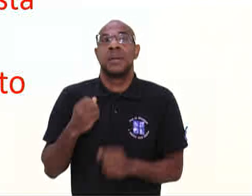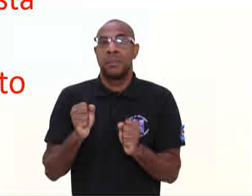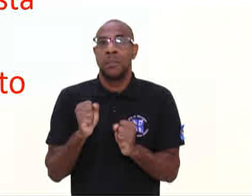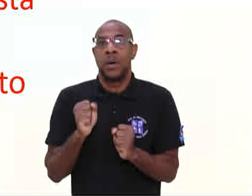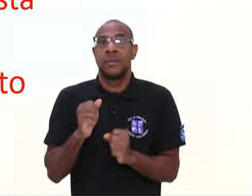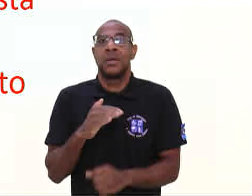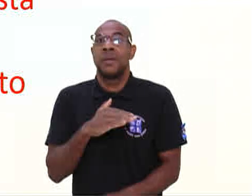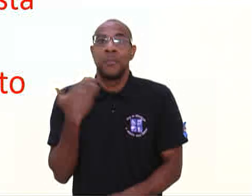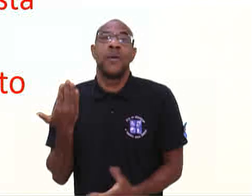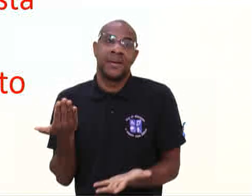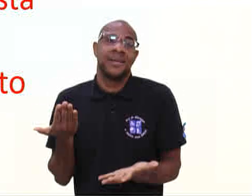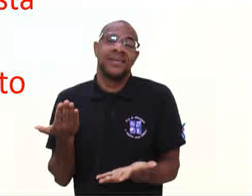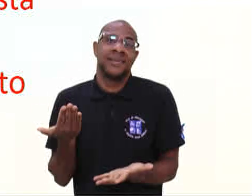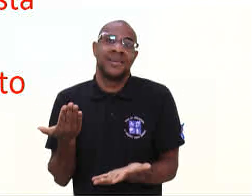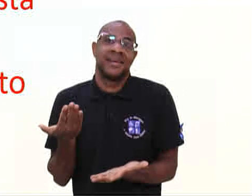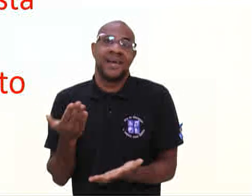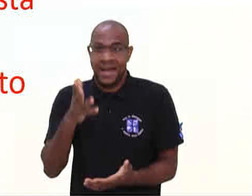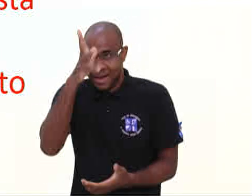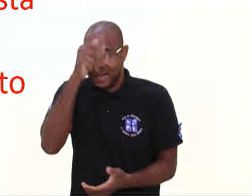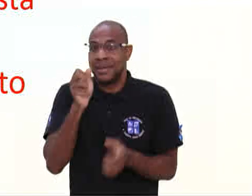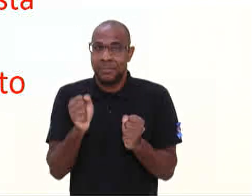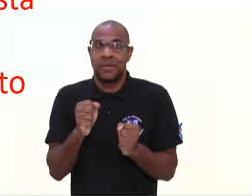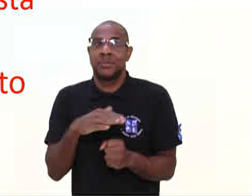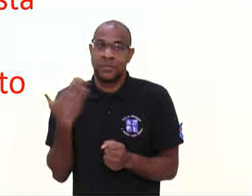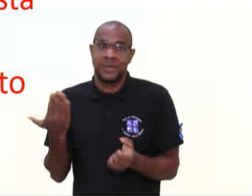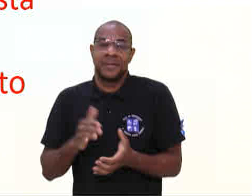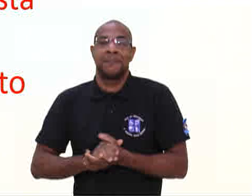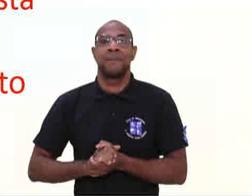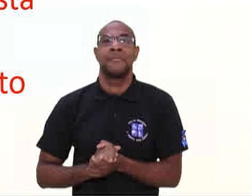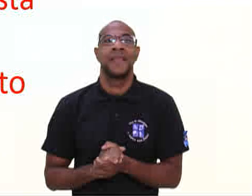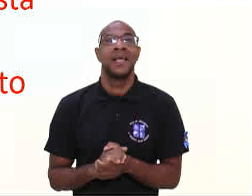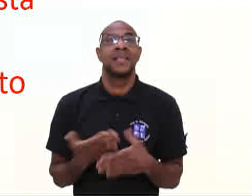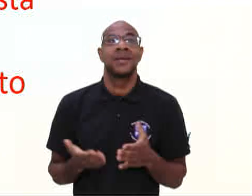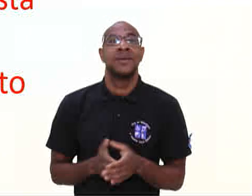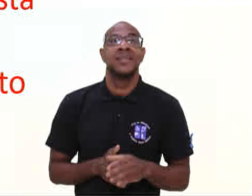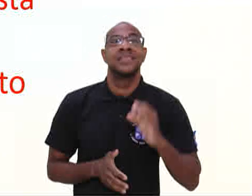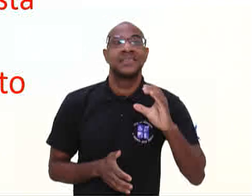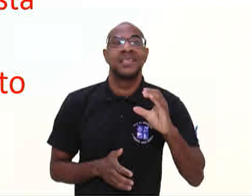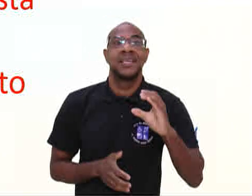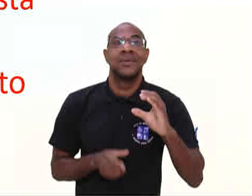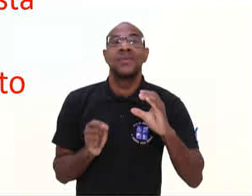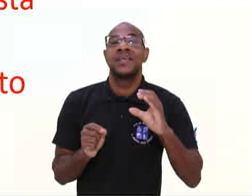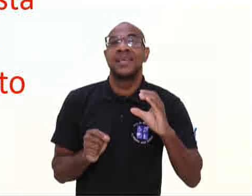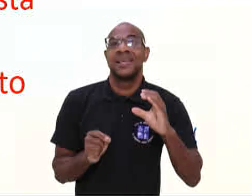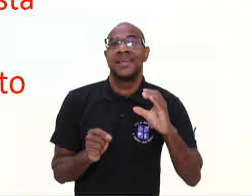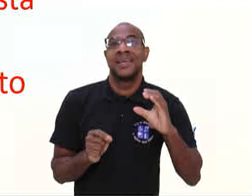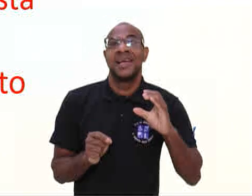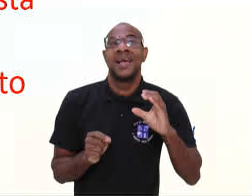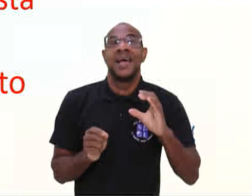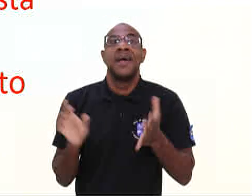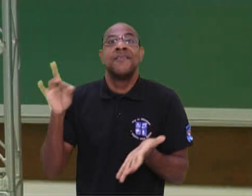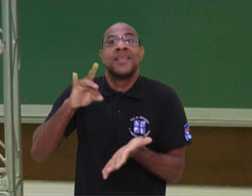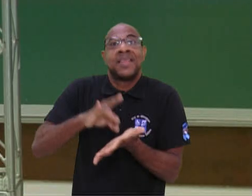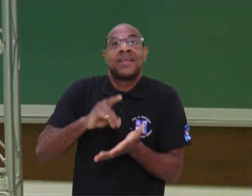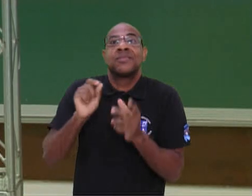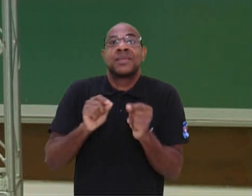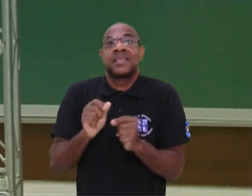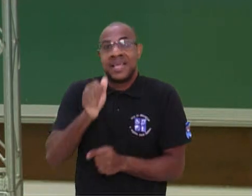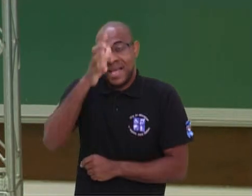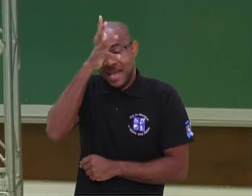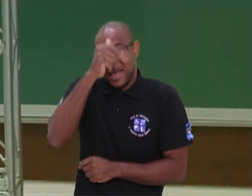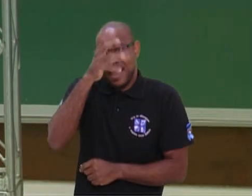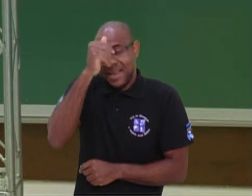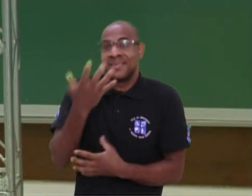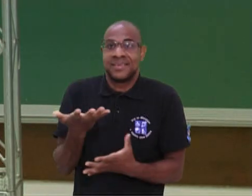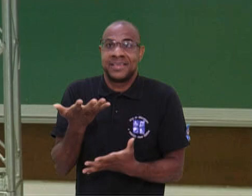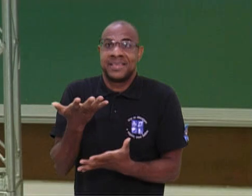A galinha. Letra C, o fato dela ser uma galinha destinada ao prato principal de domingo. É essa a ironia,